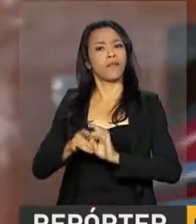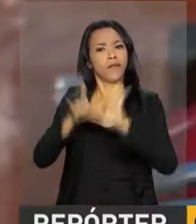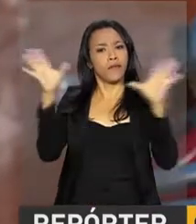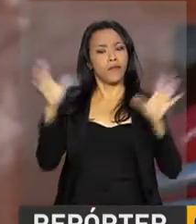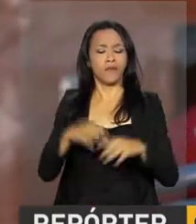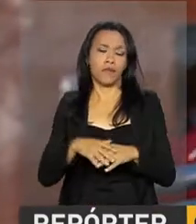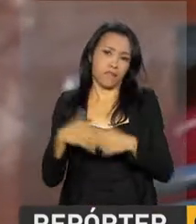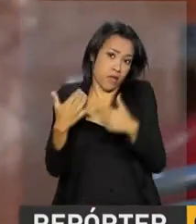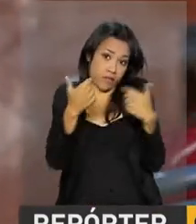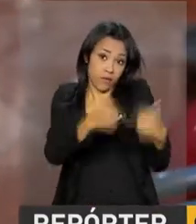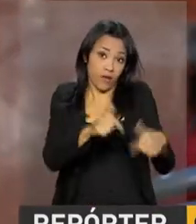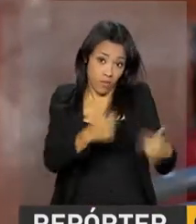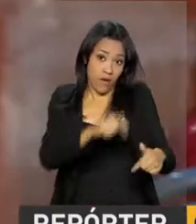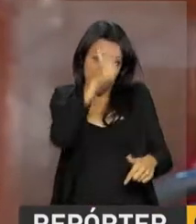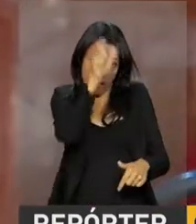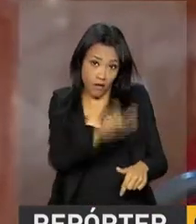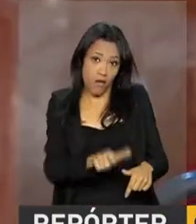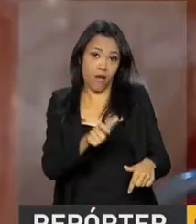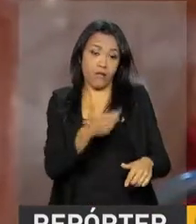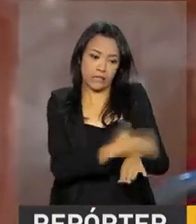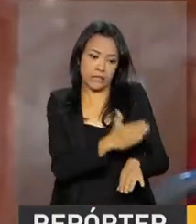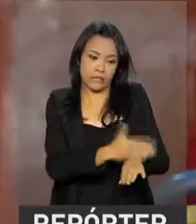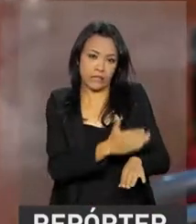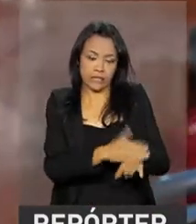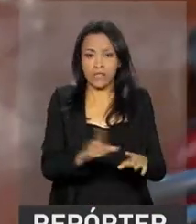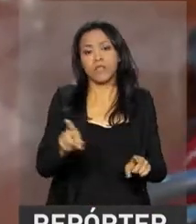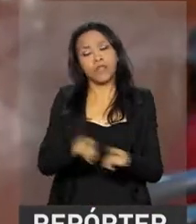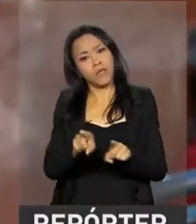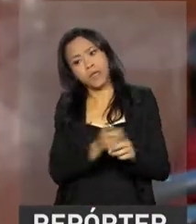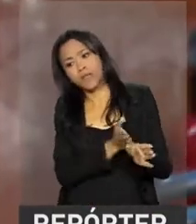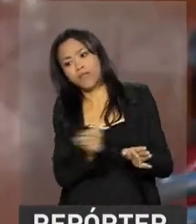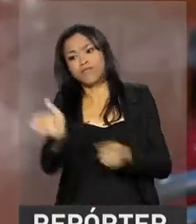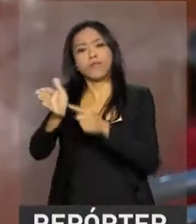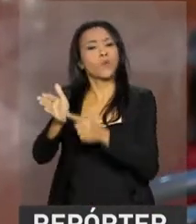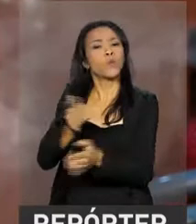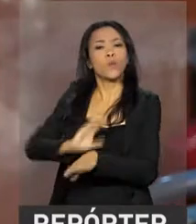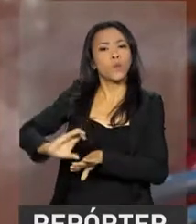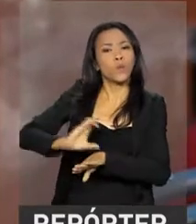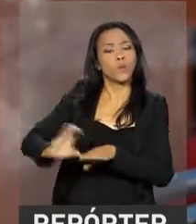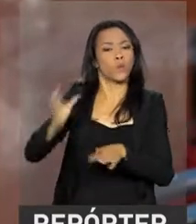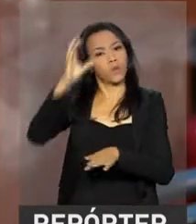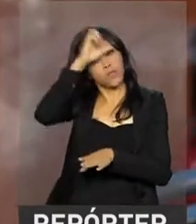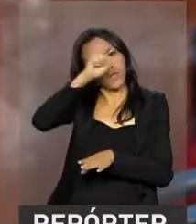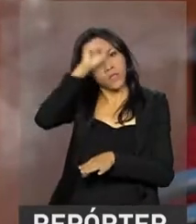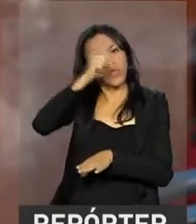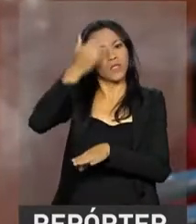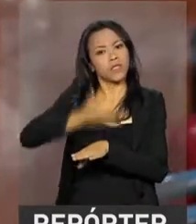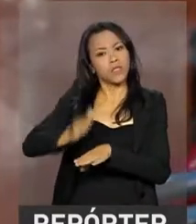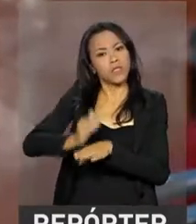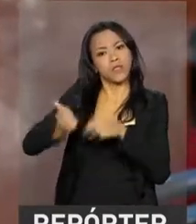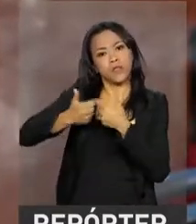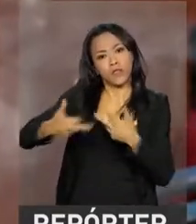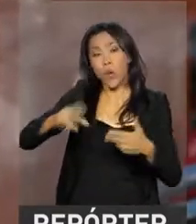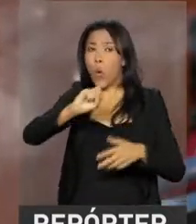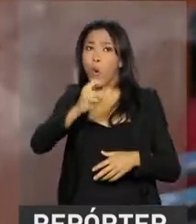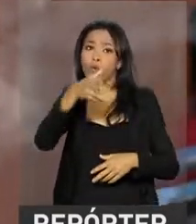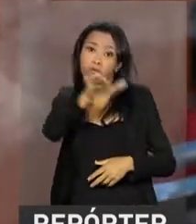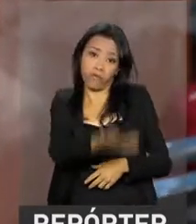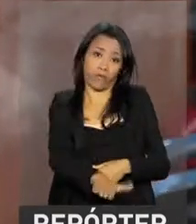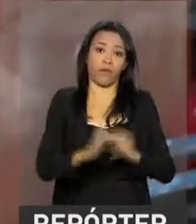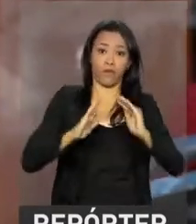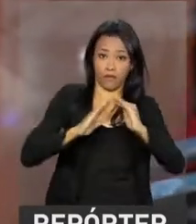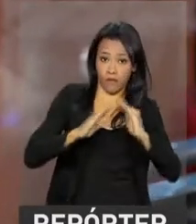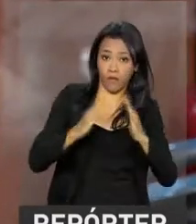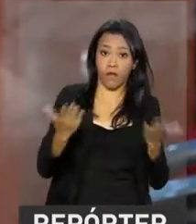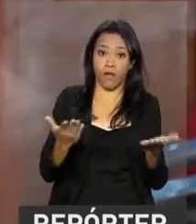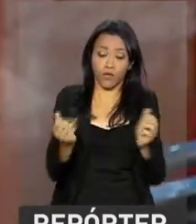com um profissional quanto a poder se especializar fazer cursos nem até mesmo ficar em casa por um show mas